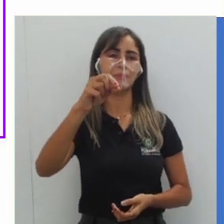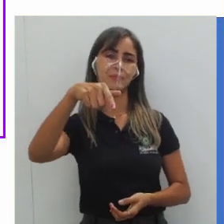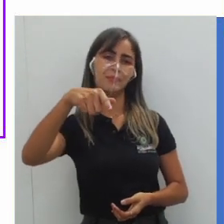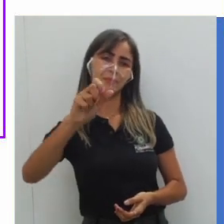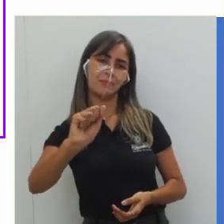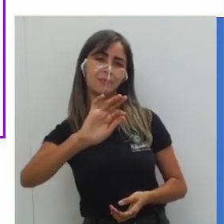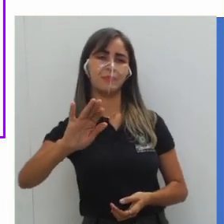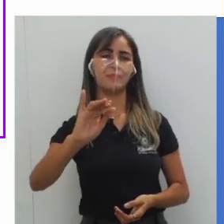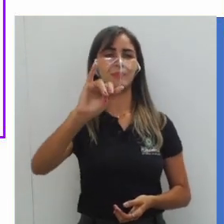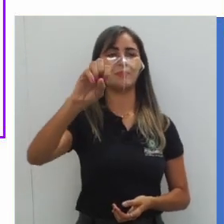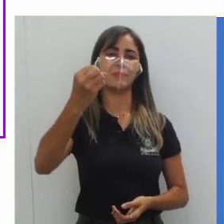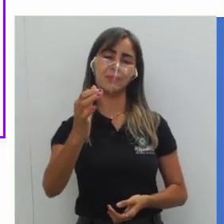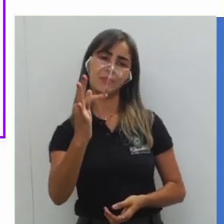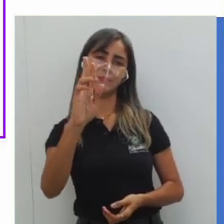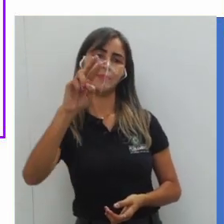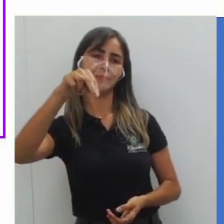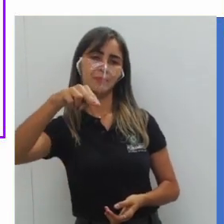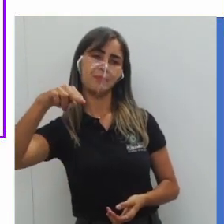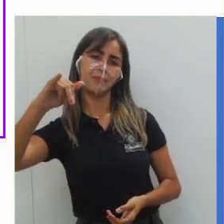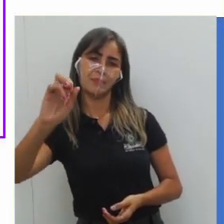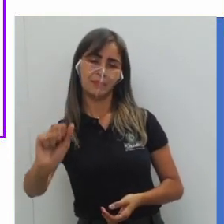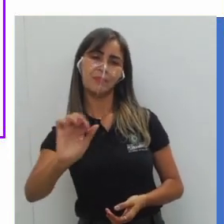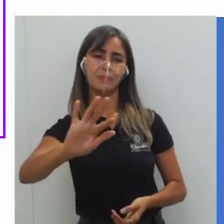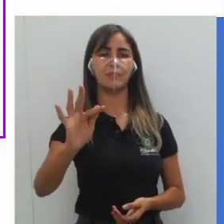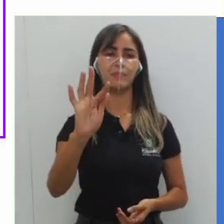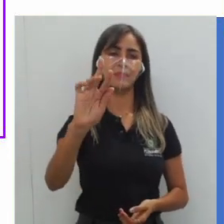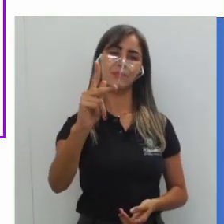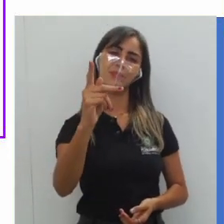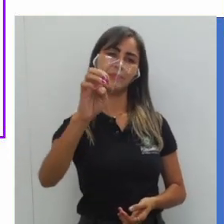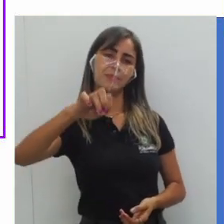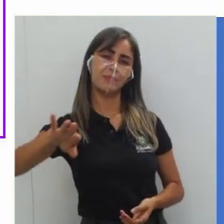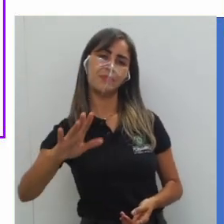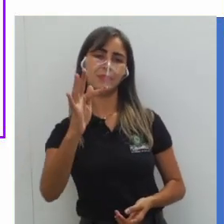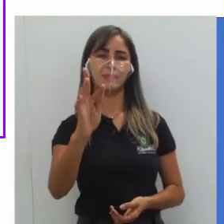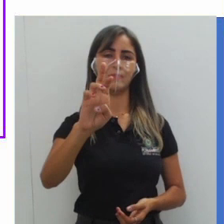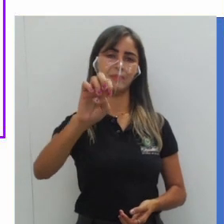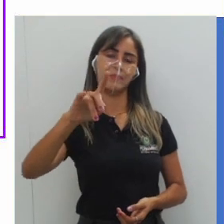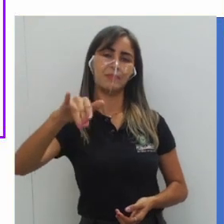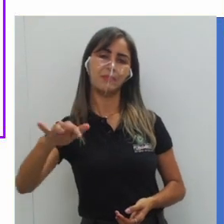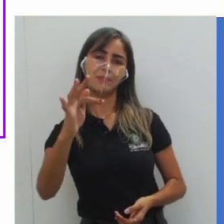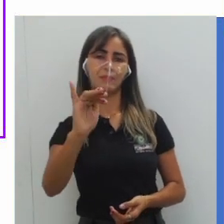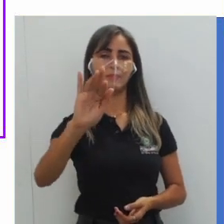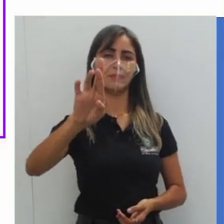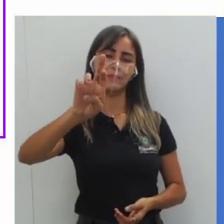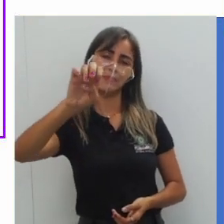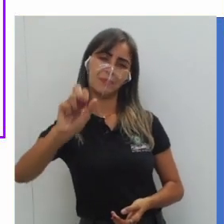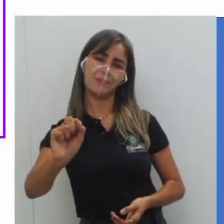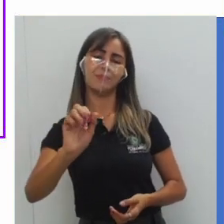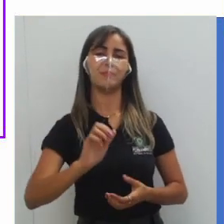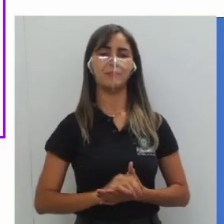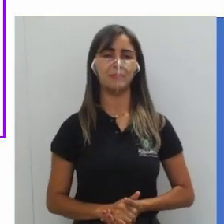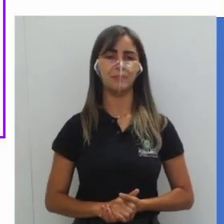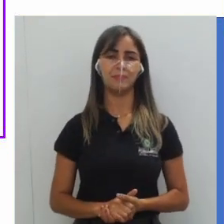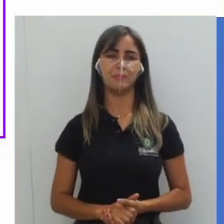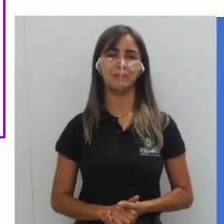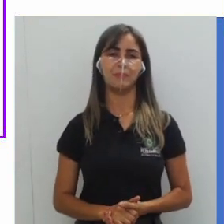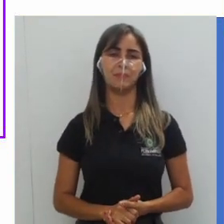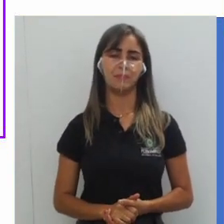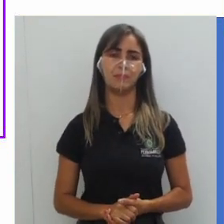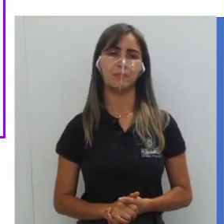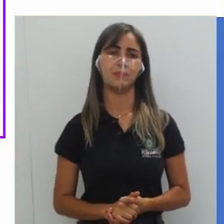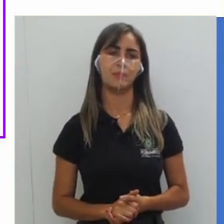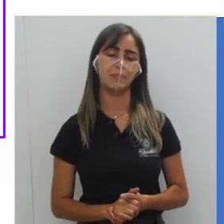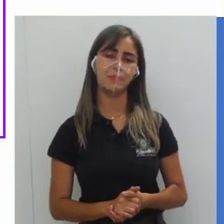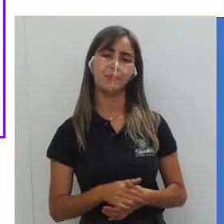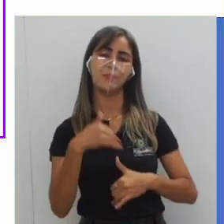is funnier than Free Fire. Among Us is funnier than Free Fire.